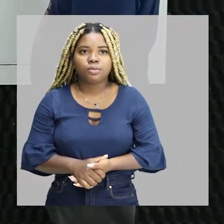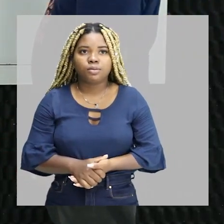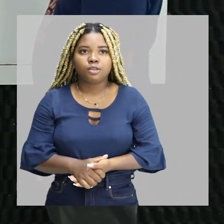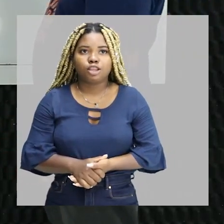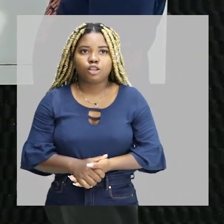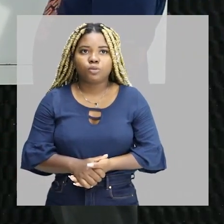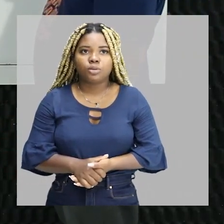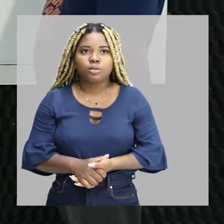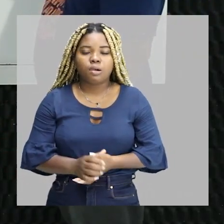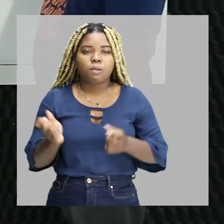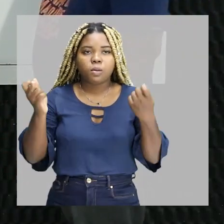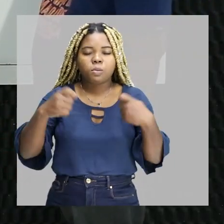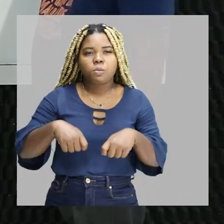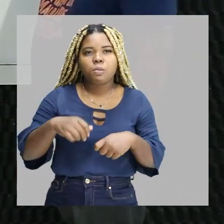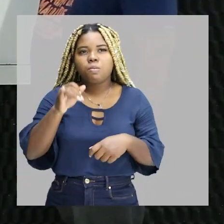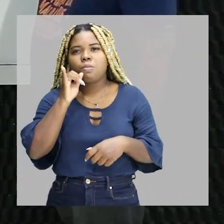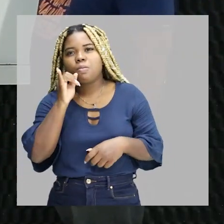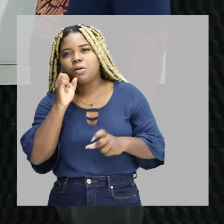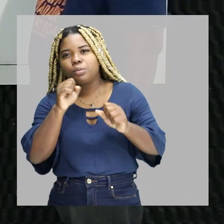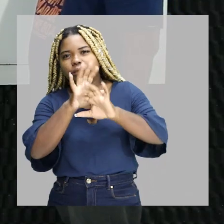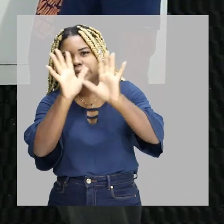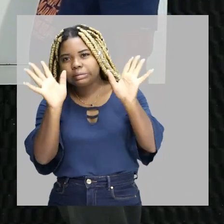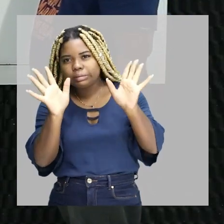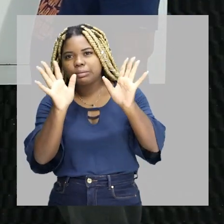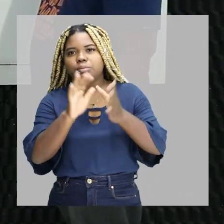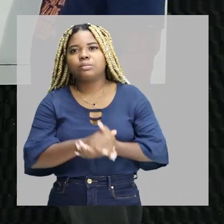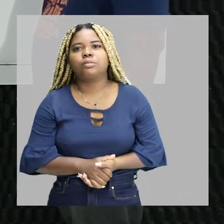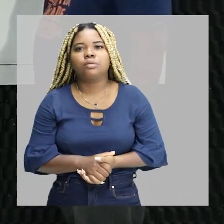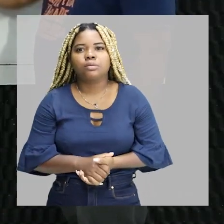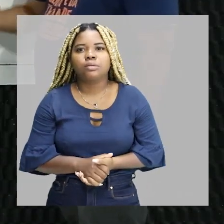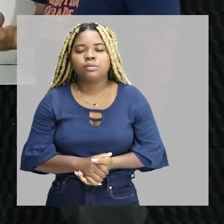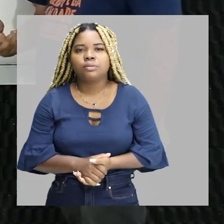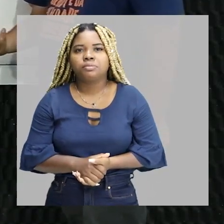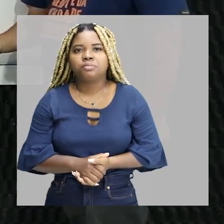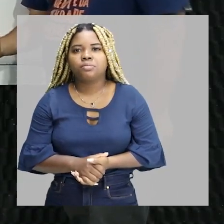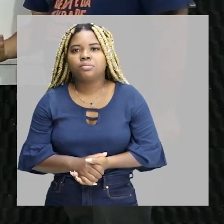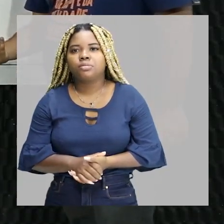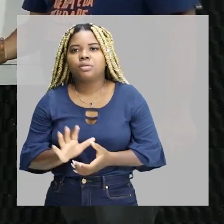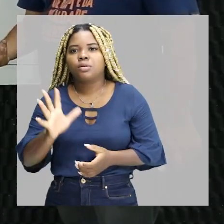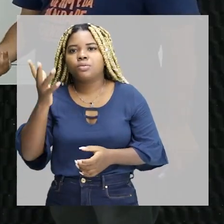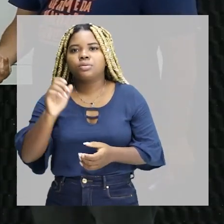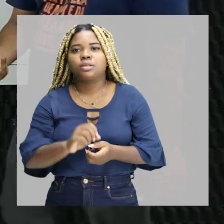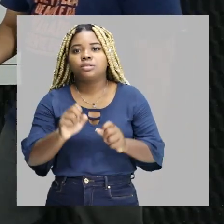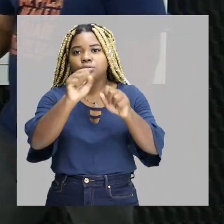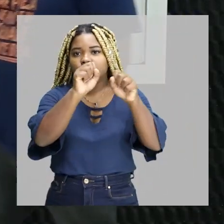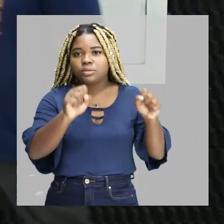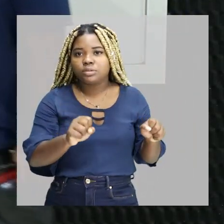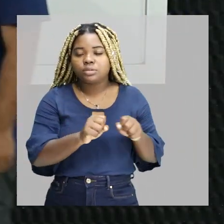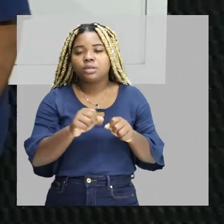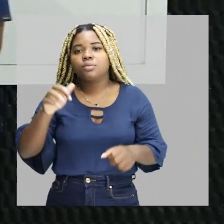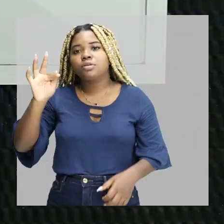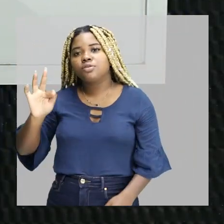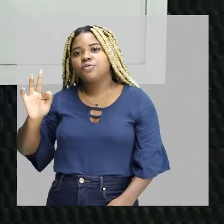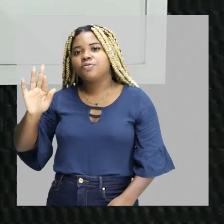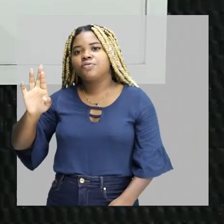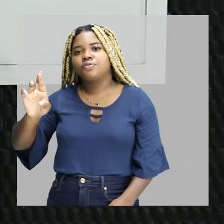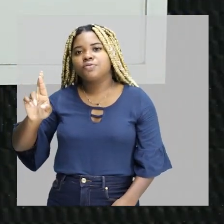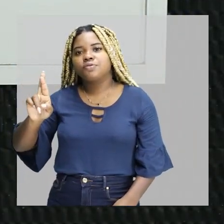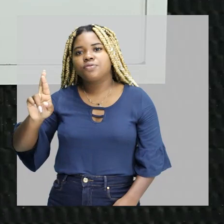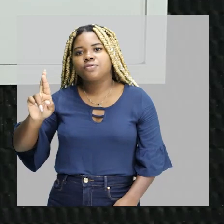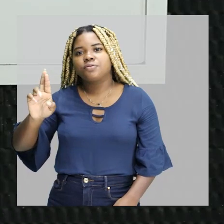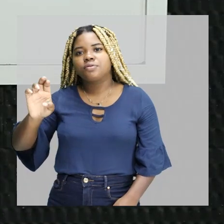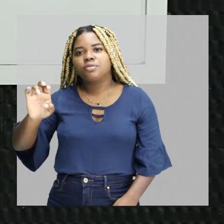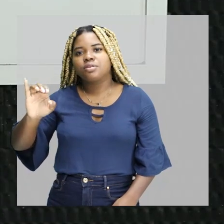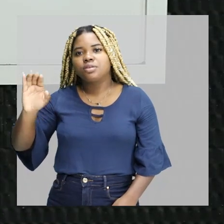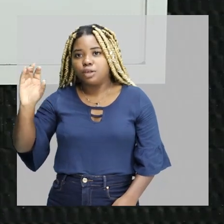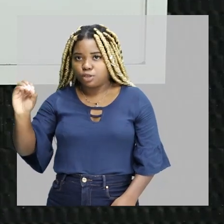a gente consegue ter um exemplo muito claro dele no que acontece nos sistemas de freio, né, dos carros, certo? O freio